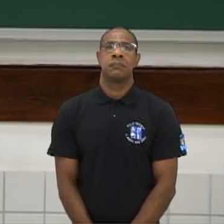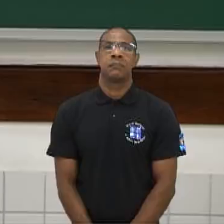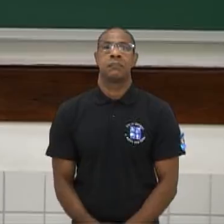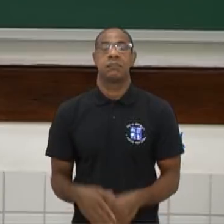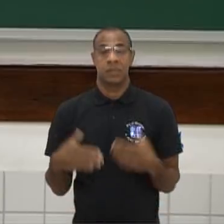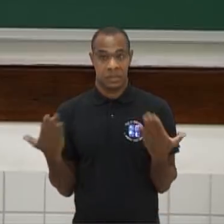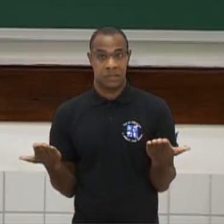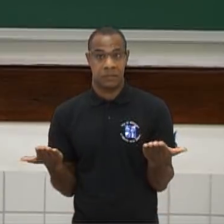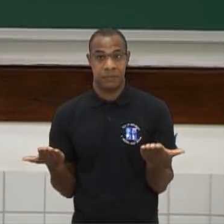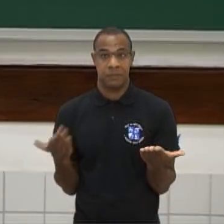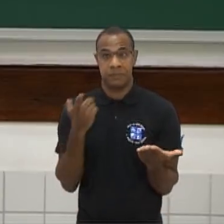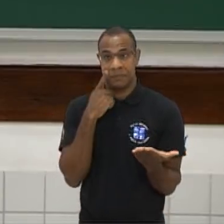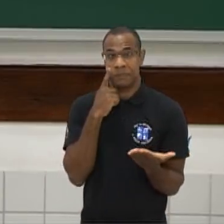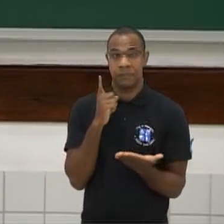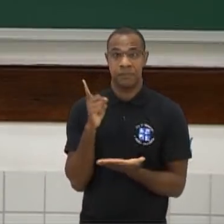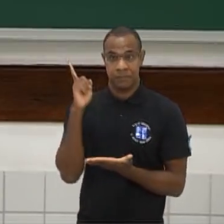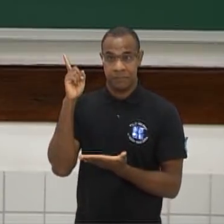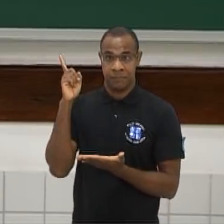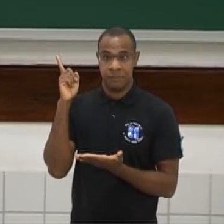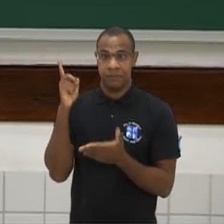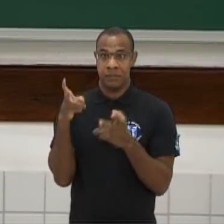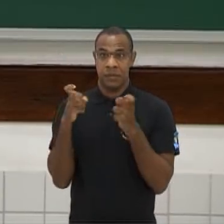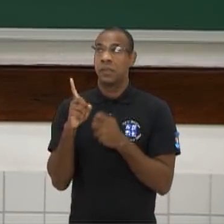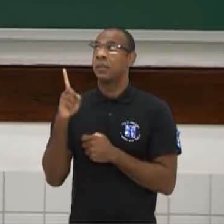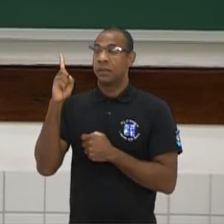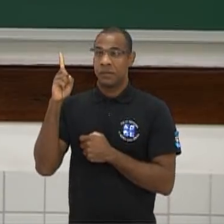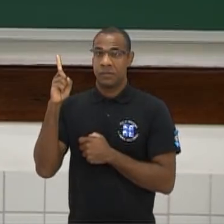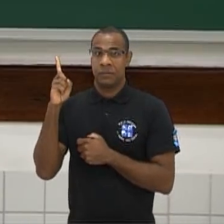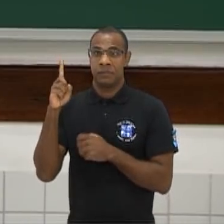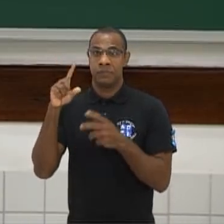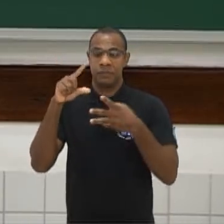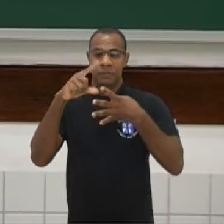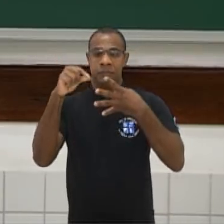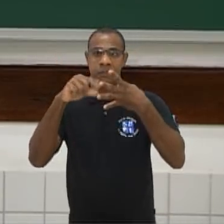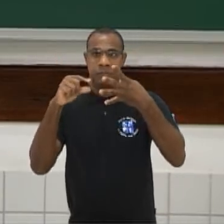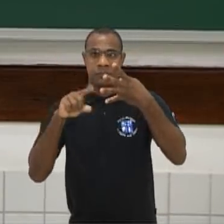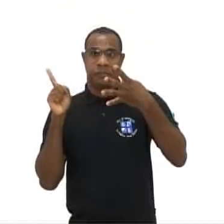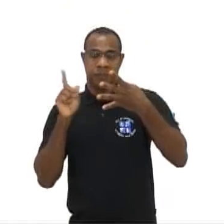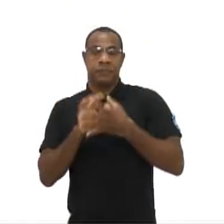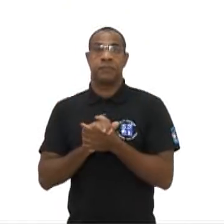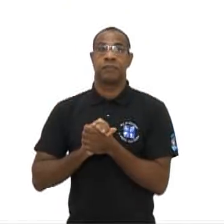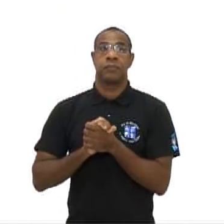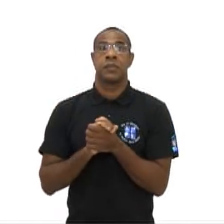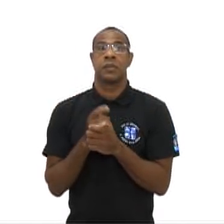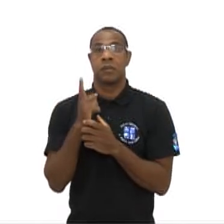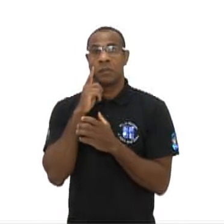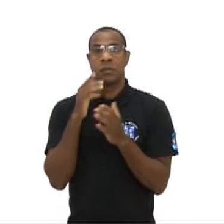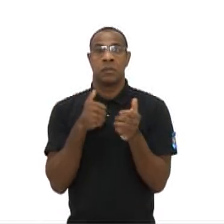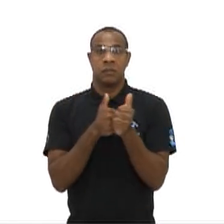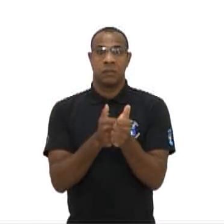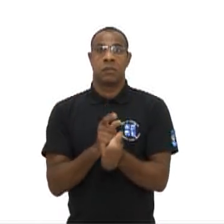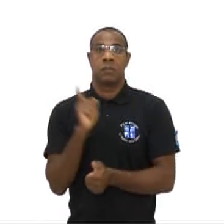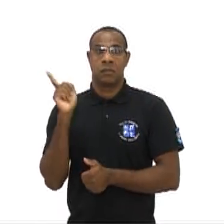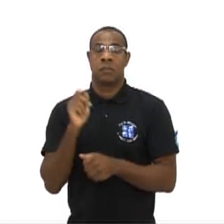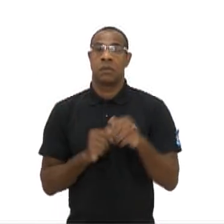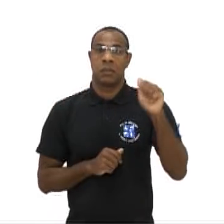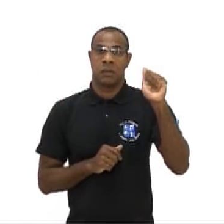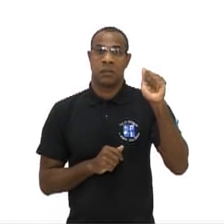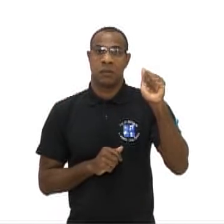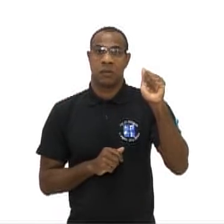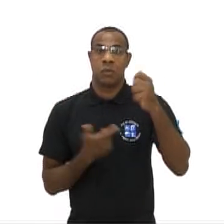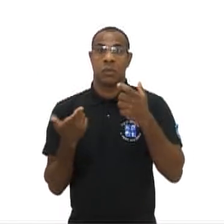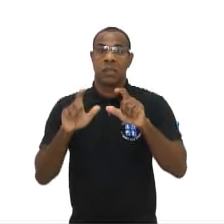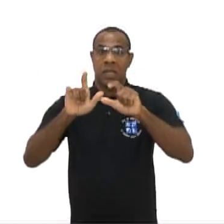Prezado estudante, então vamos lá, vamos ler com bastante atenção as nossas alternativas ali, certo? Me acompanhe na tela. Temos ali então, na letra A,